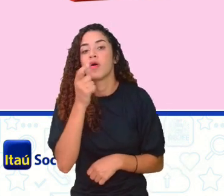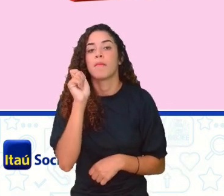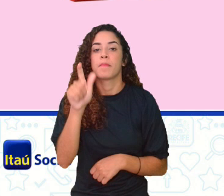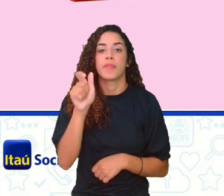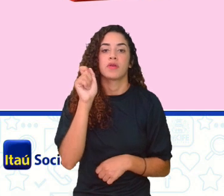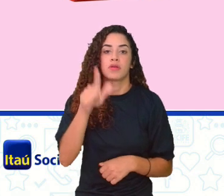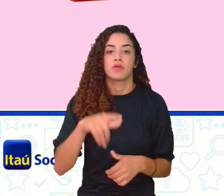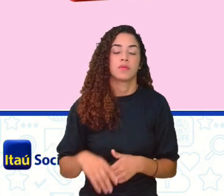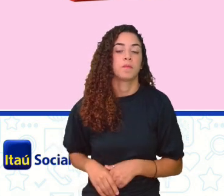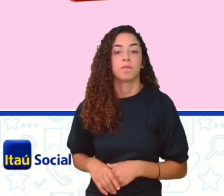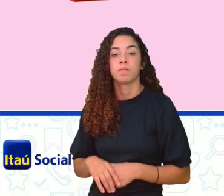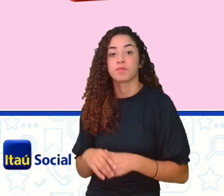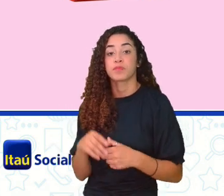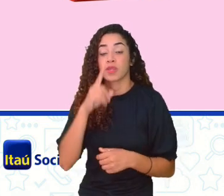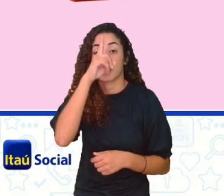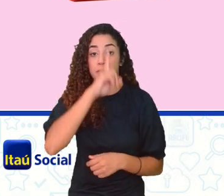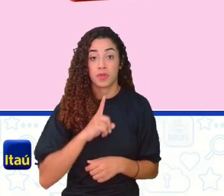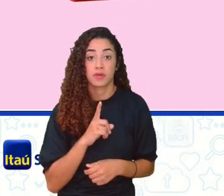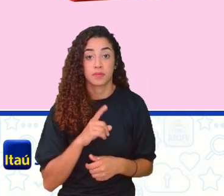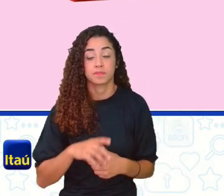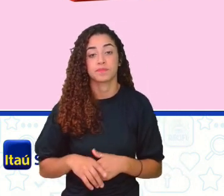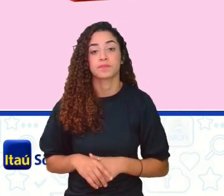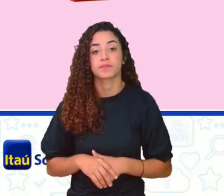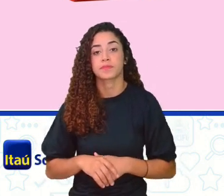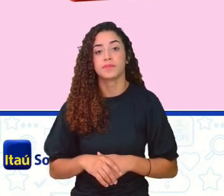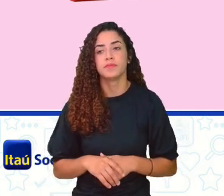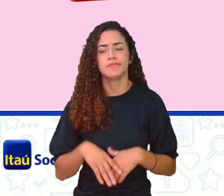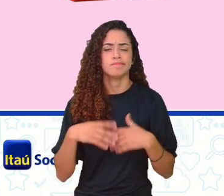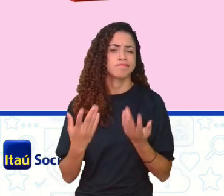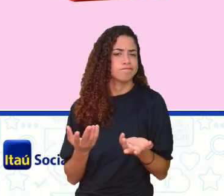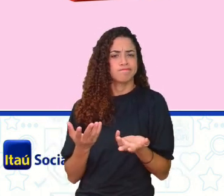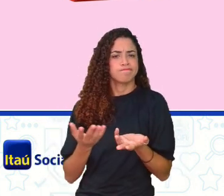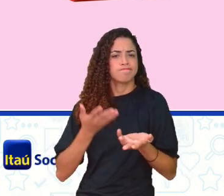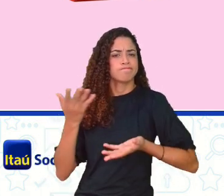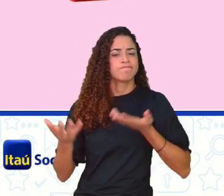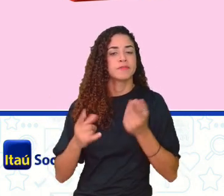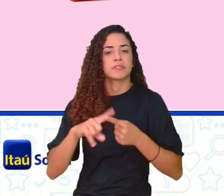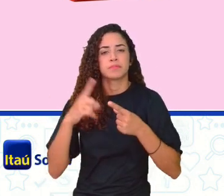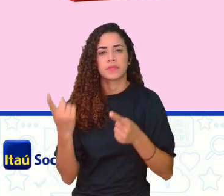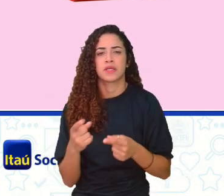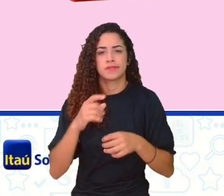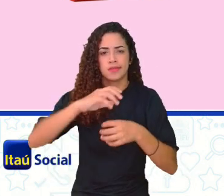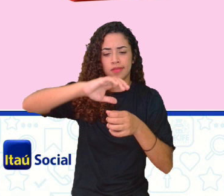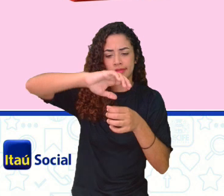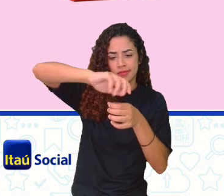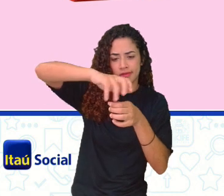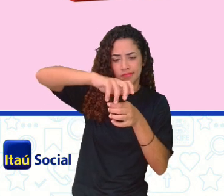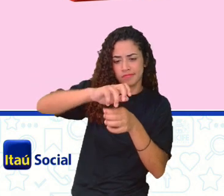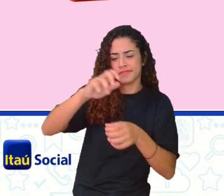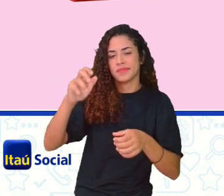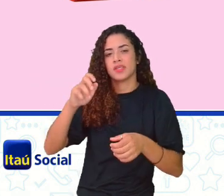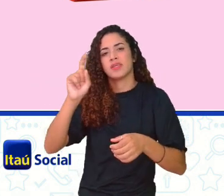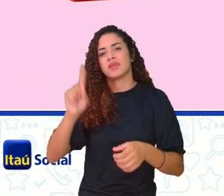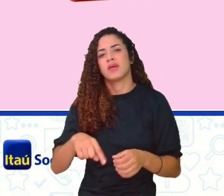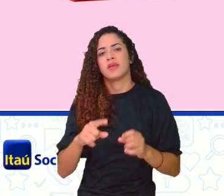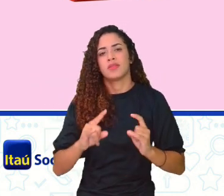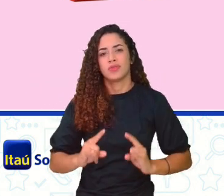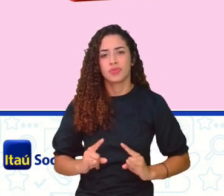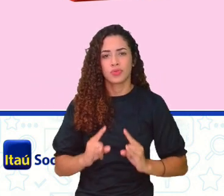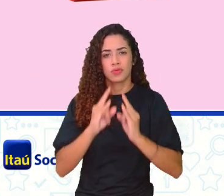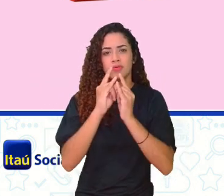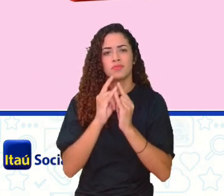Ora, gente, aí você diz assim, ah, professora, mas tampinha é torre? Bota aí, quantas torres